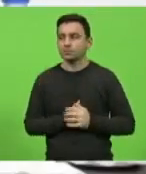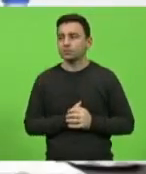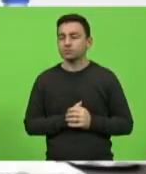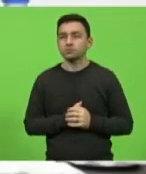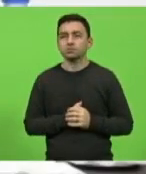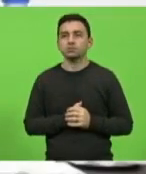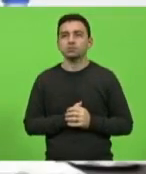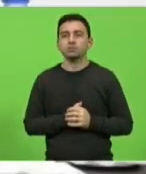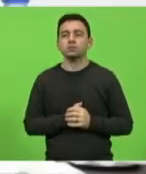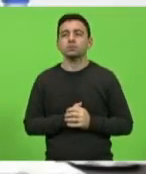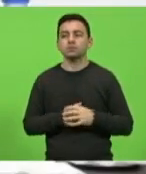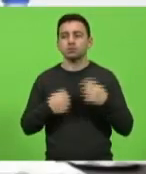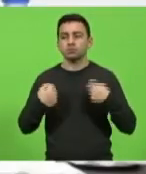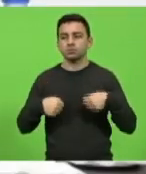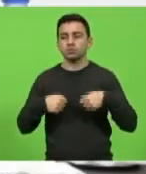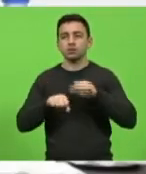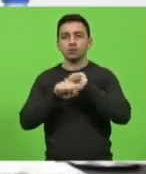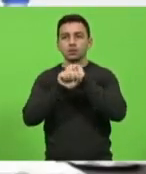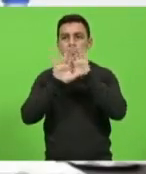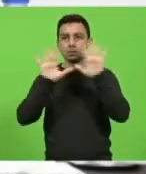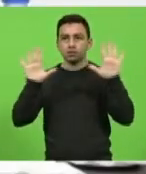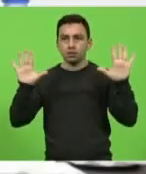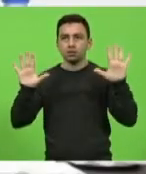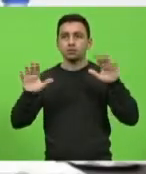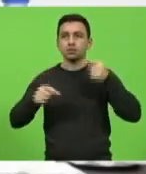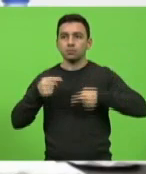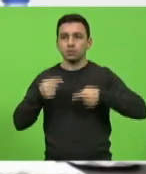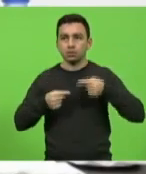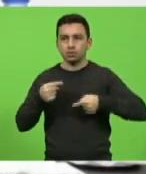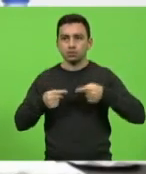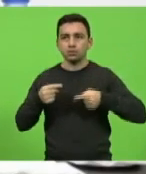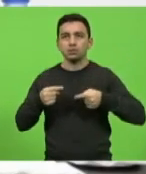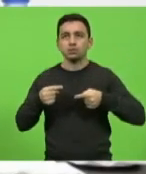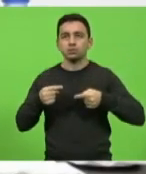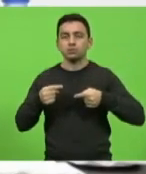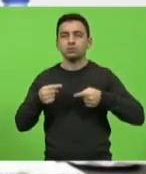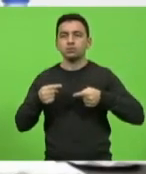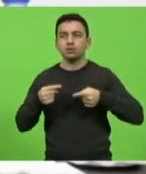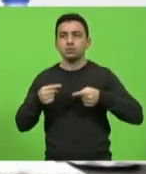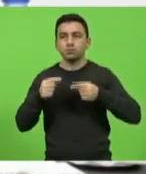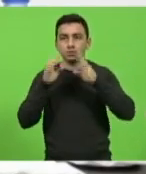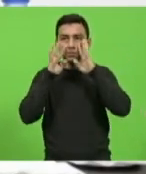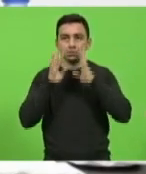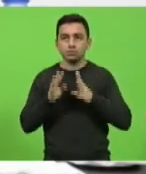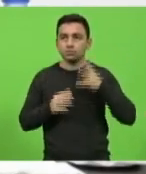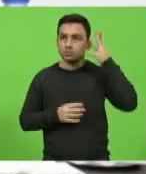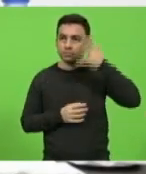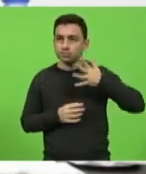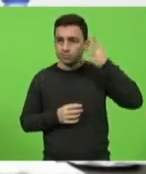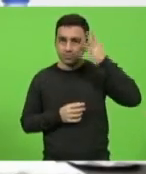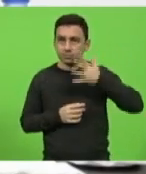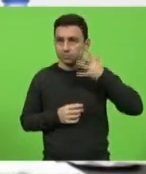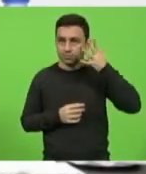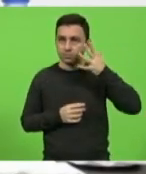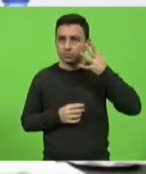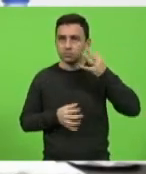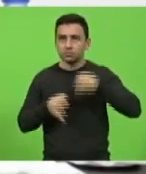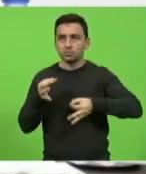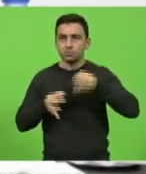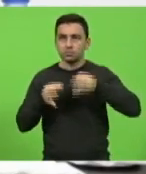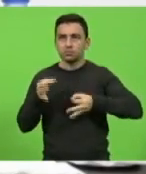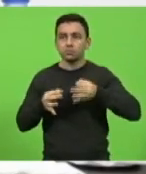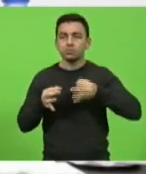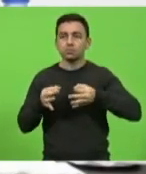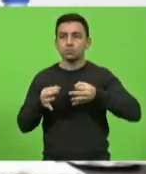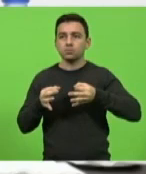o esclarecimento será e os debates serão realizados nas manifestações dos ilustres julgadores. Então,